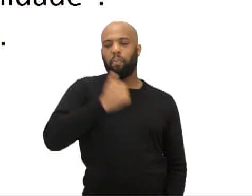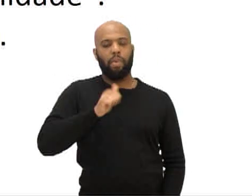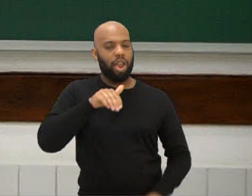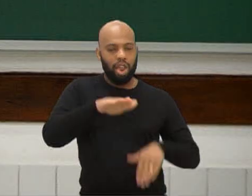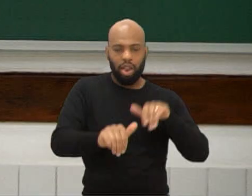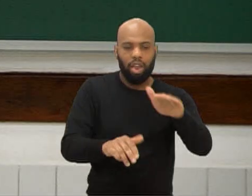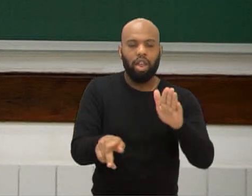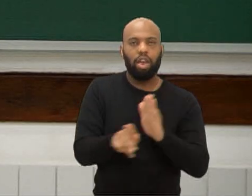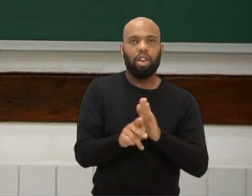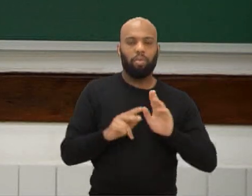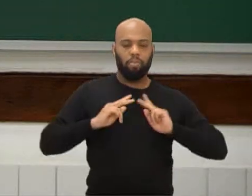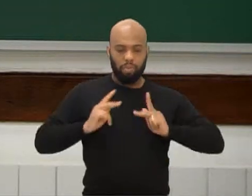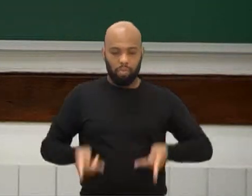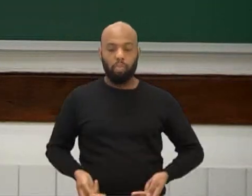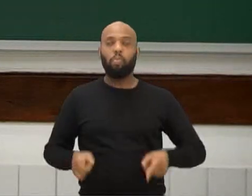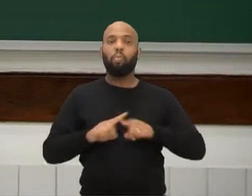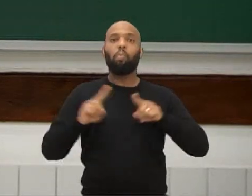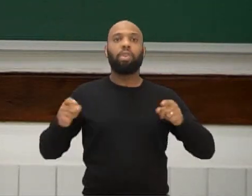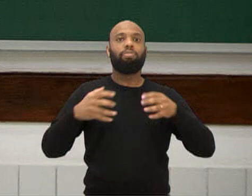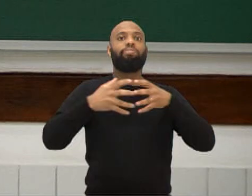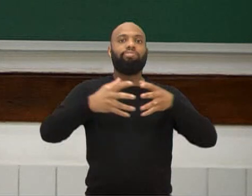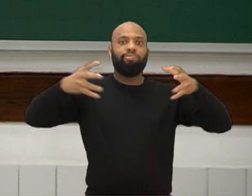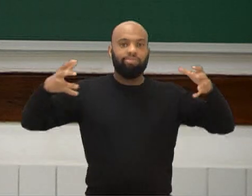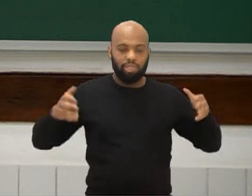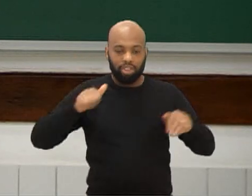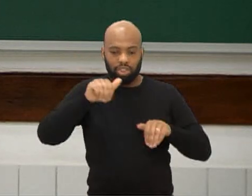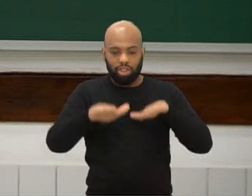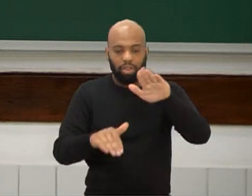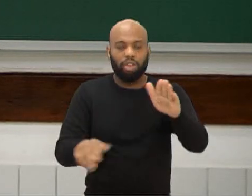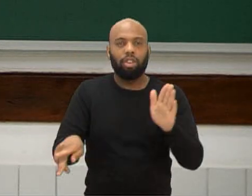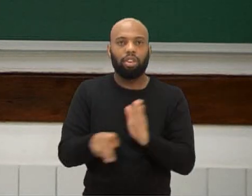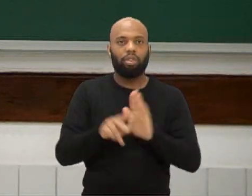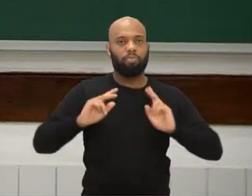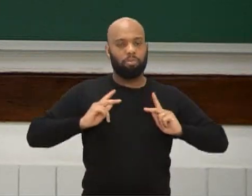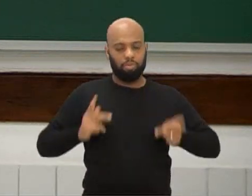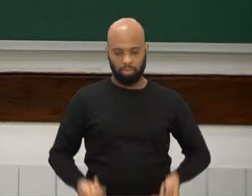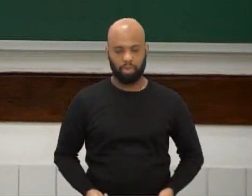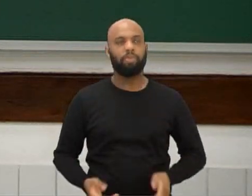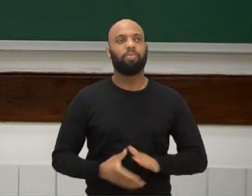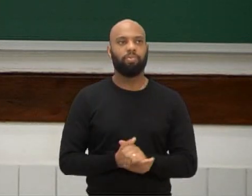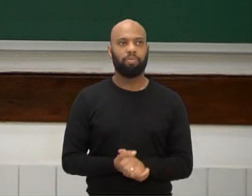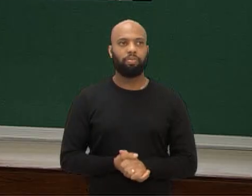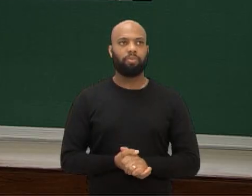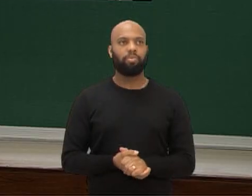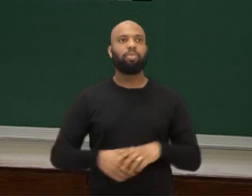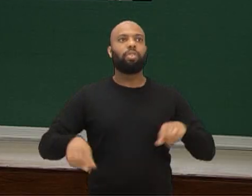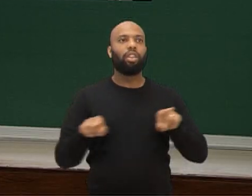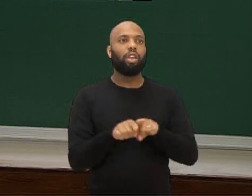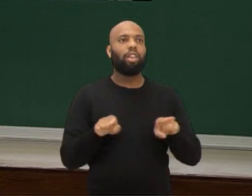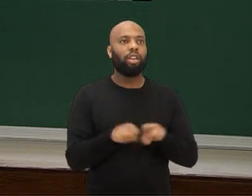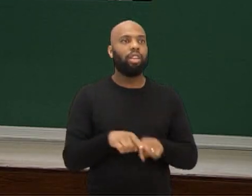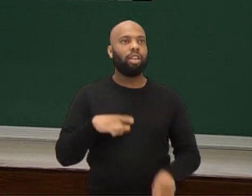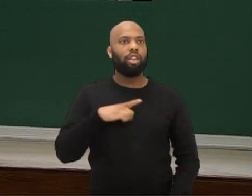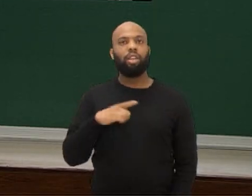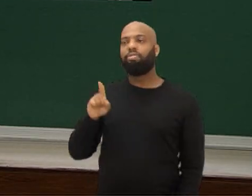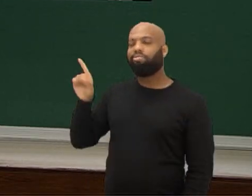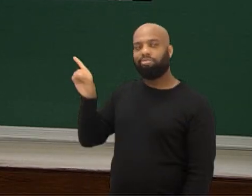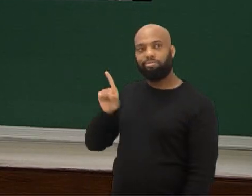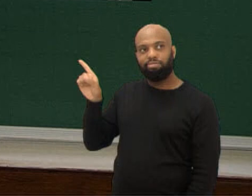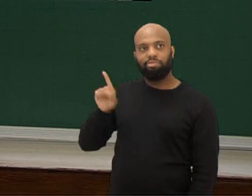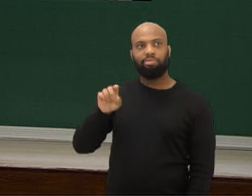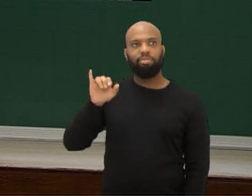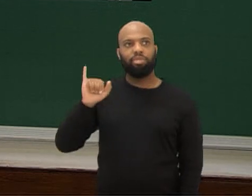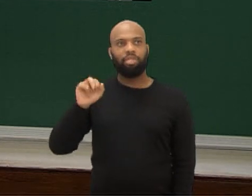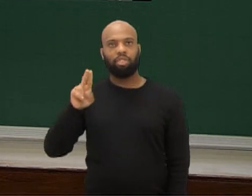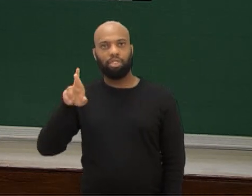um grande passo para a humanidade." Nós temos aqui o cosmonauta